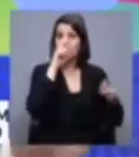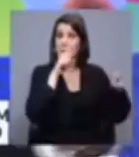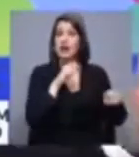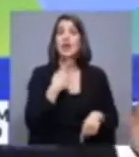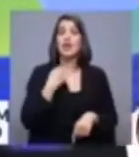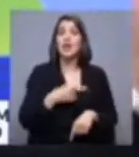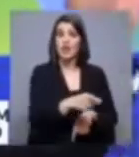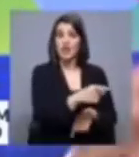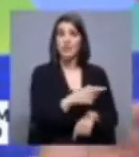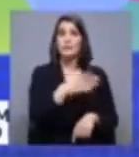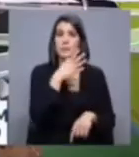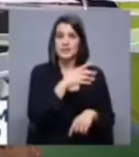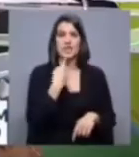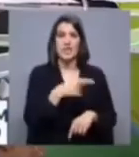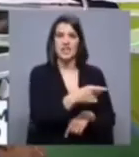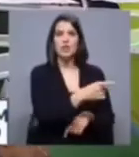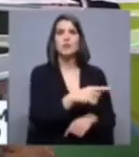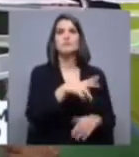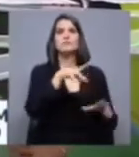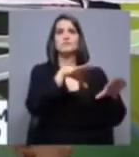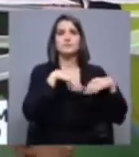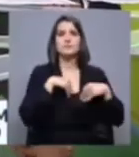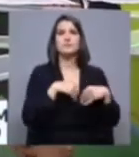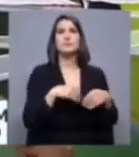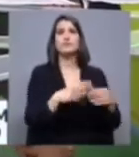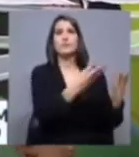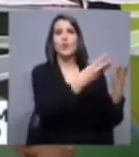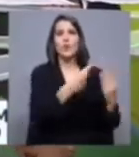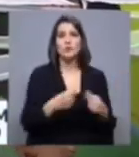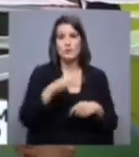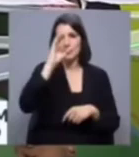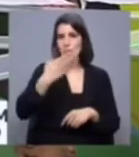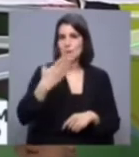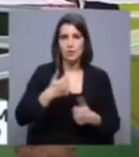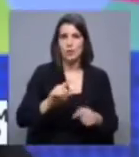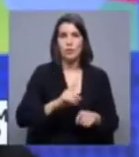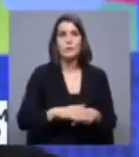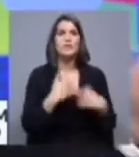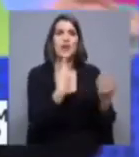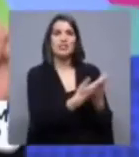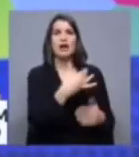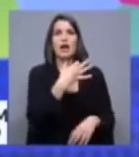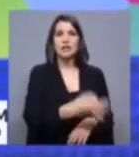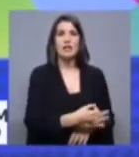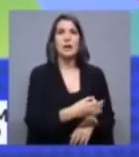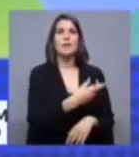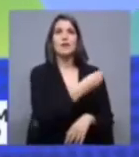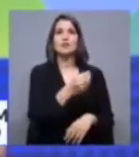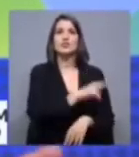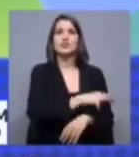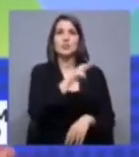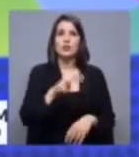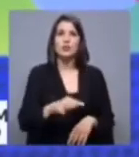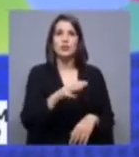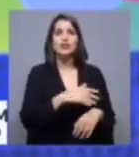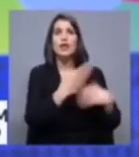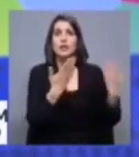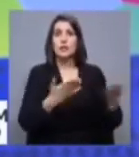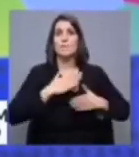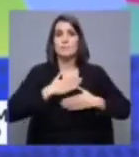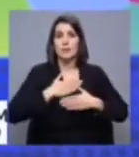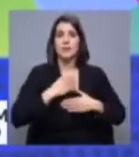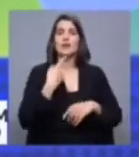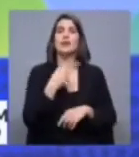Rui Rio, só para dizer isto, Rui Rio viabilizou um orçamento suplementar que deu à TAP 900 milhões e ao Serviço de Saúde 500. Portanto, para